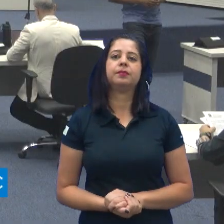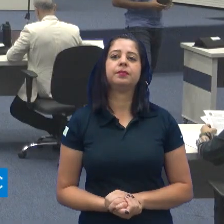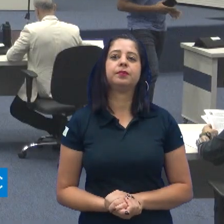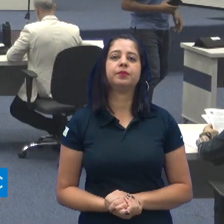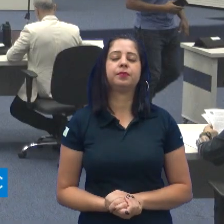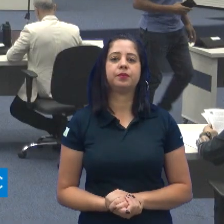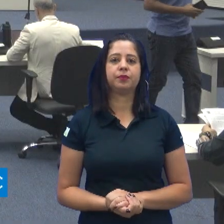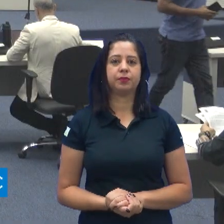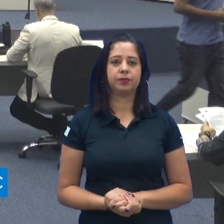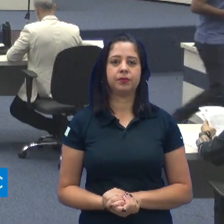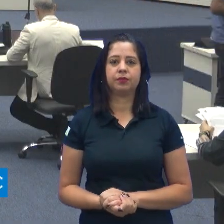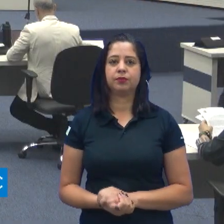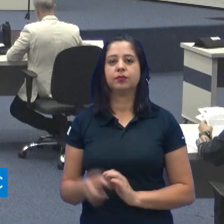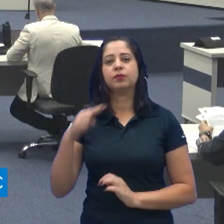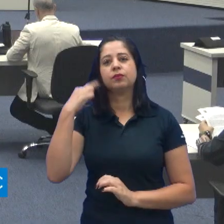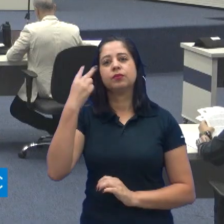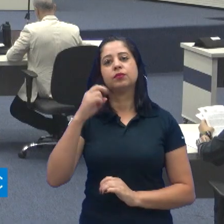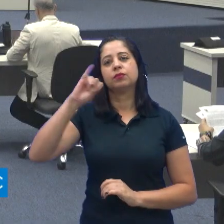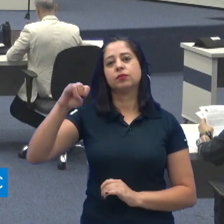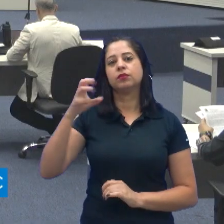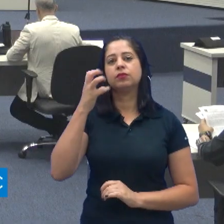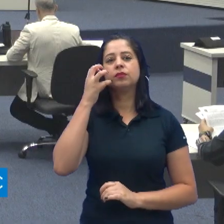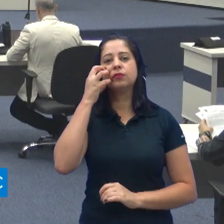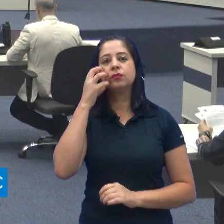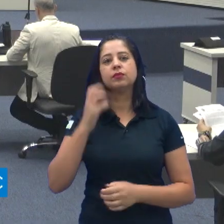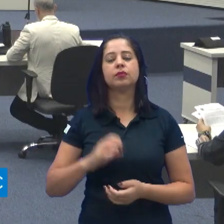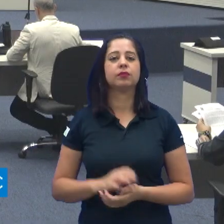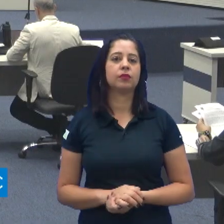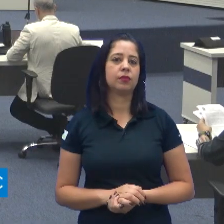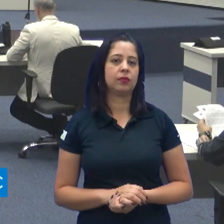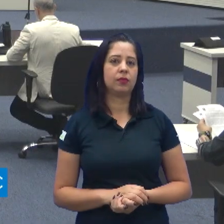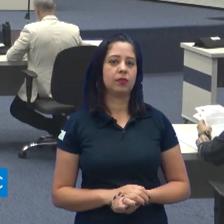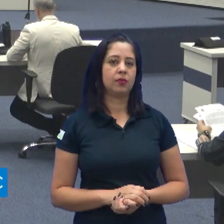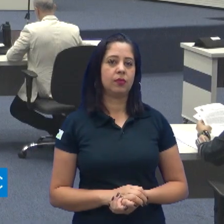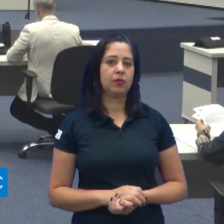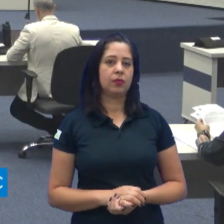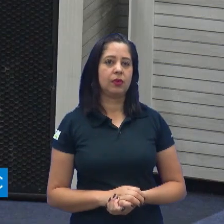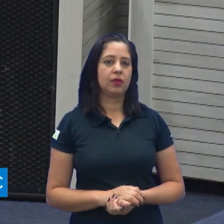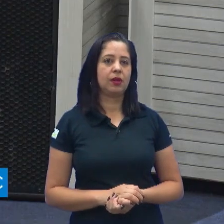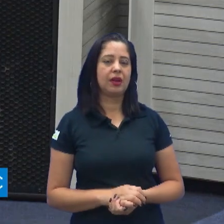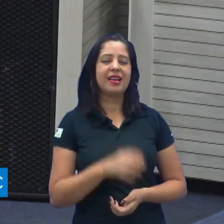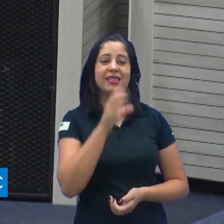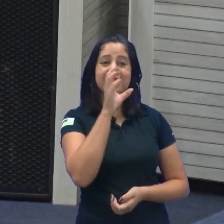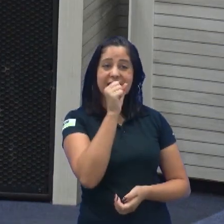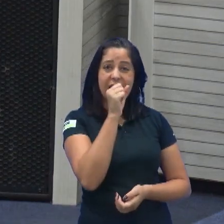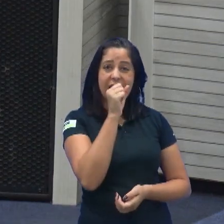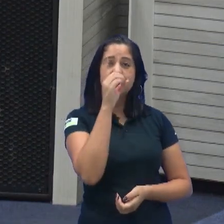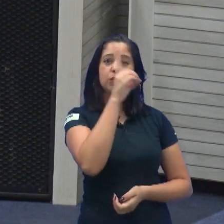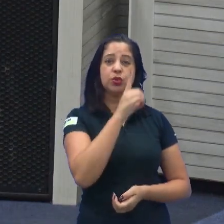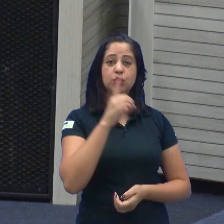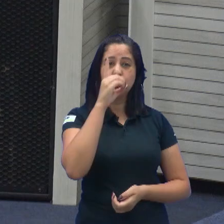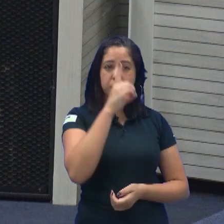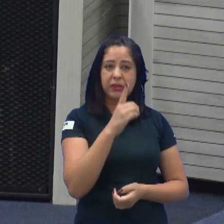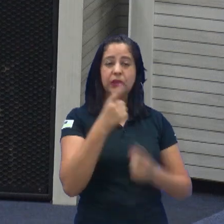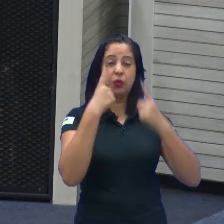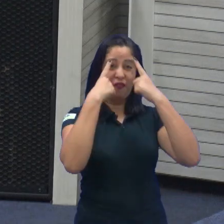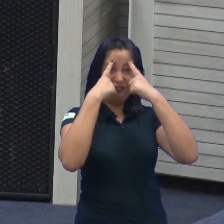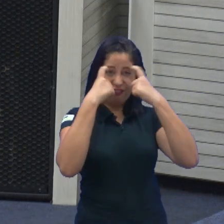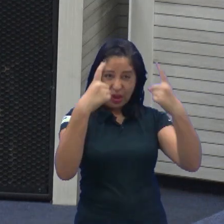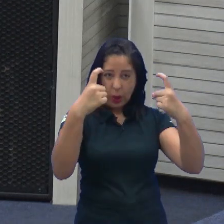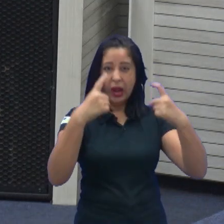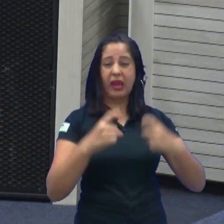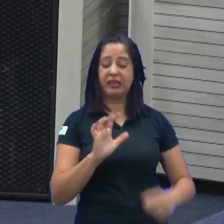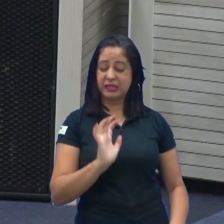Questão de ordem, a vereadora Juliana Fraga. Senhor presidente, esse final de semana, infelizmente, foi bem violento e bem doloroso para